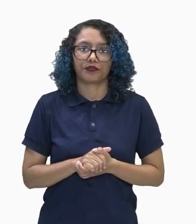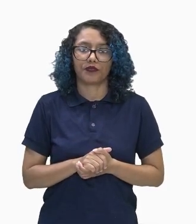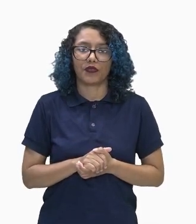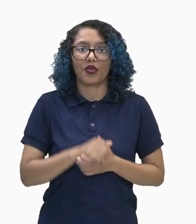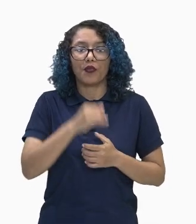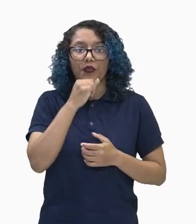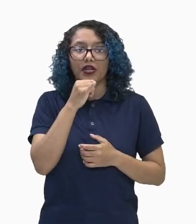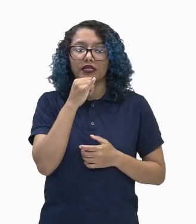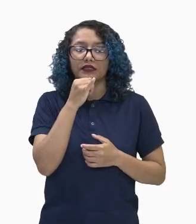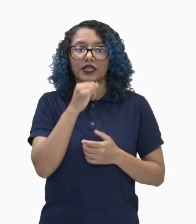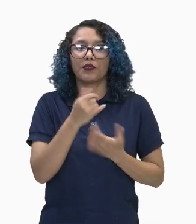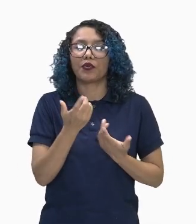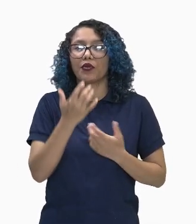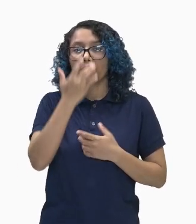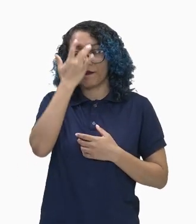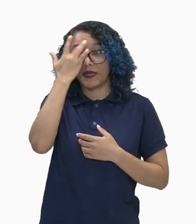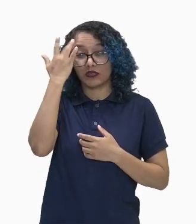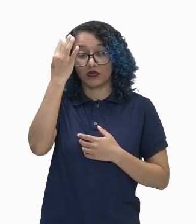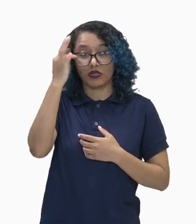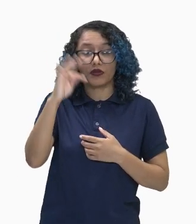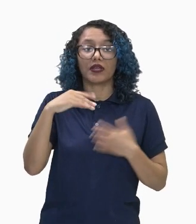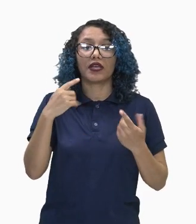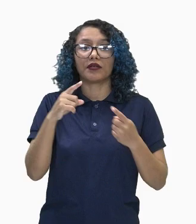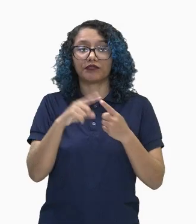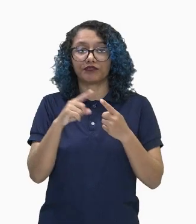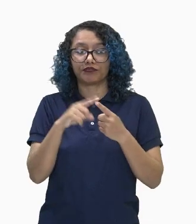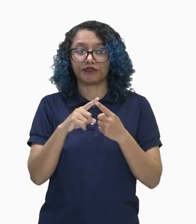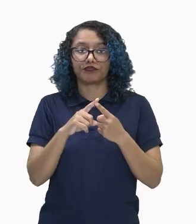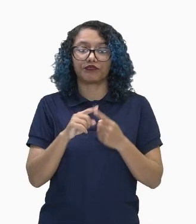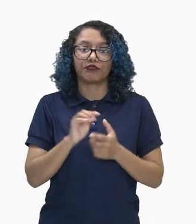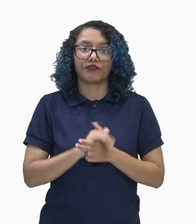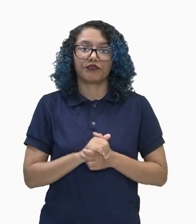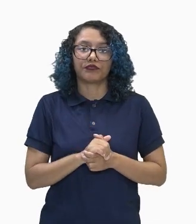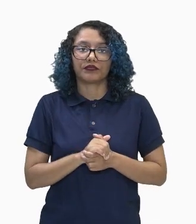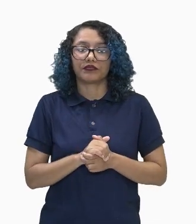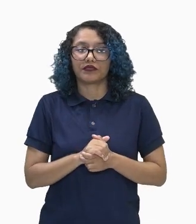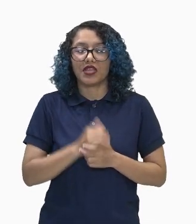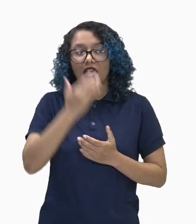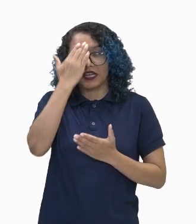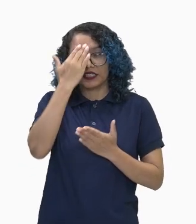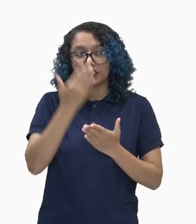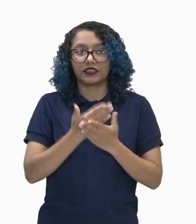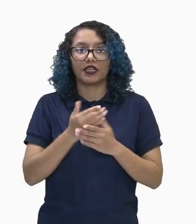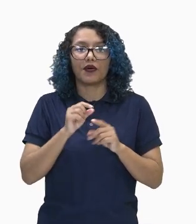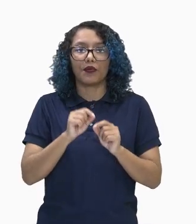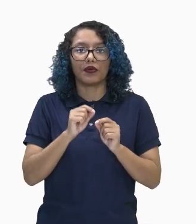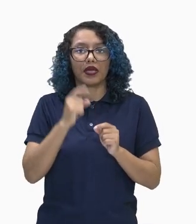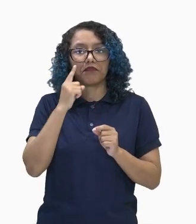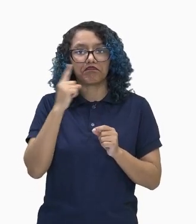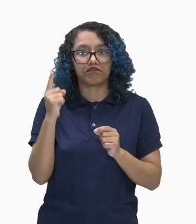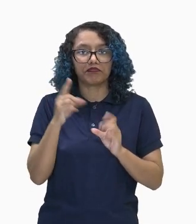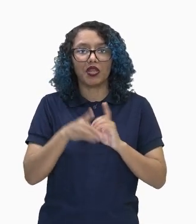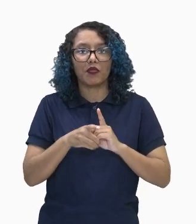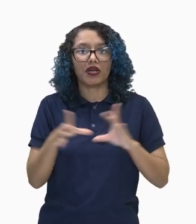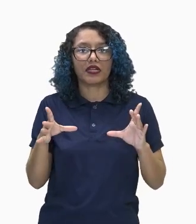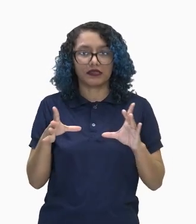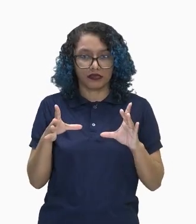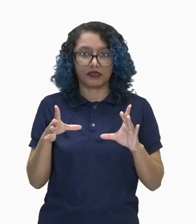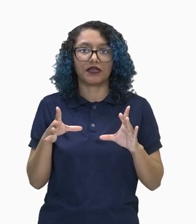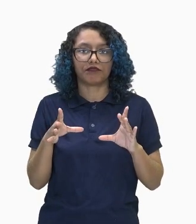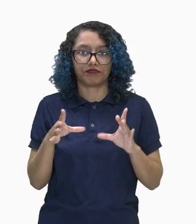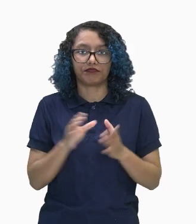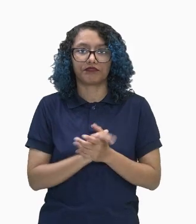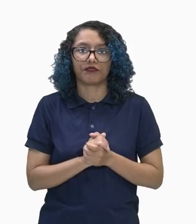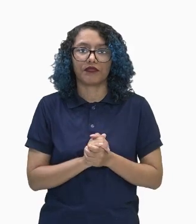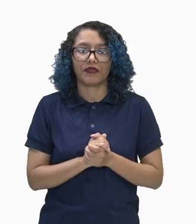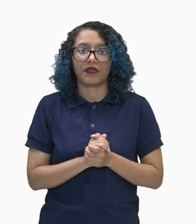Habermas, né, que diz o seguinte: ele defende a democracia deliberativa, onde a legitimidade do Estado depende